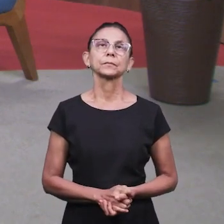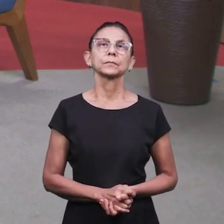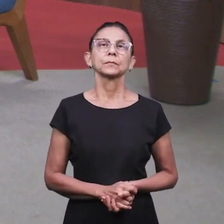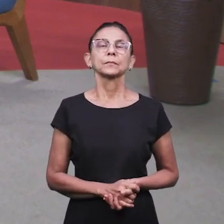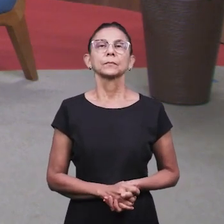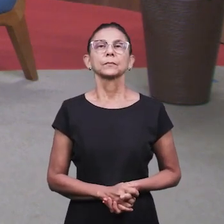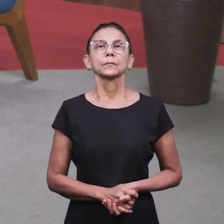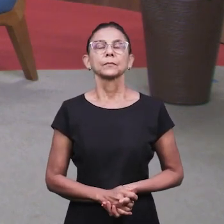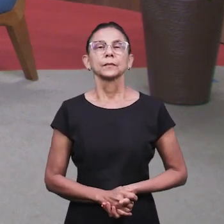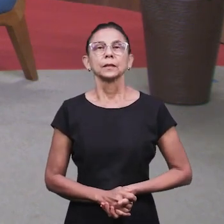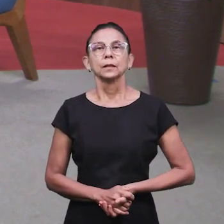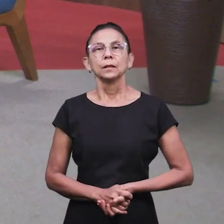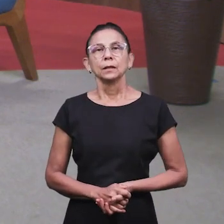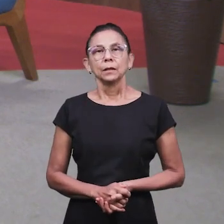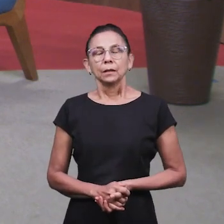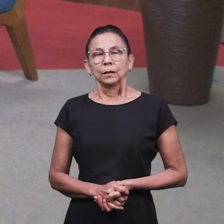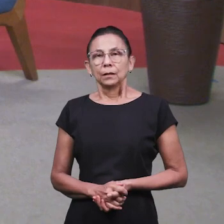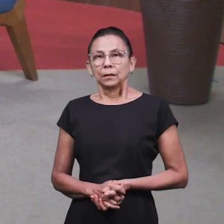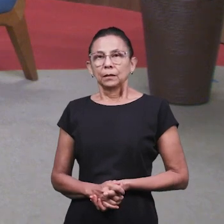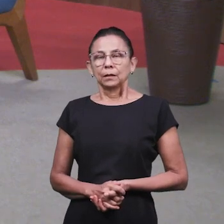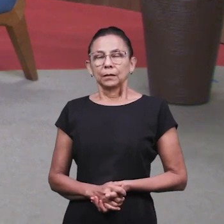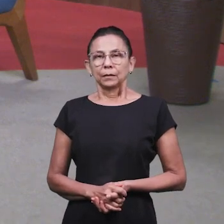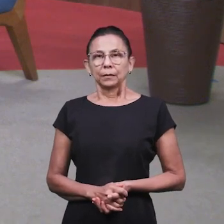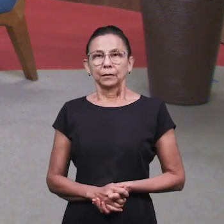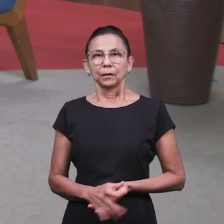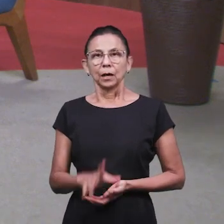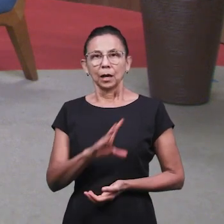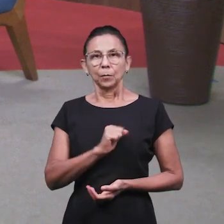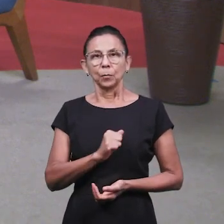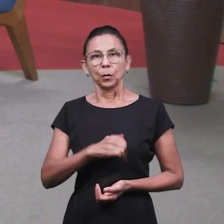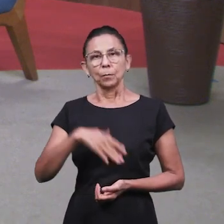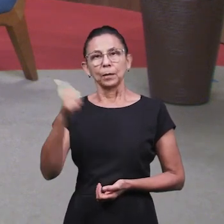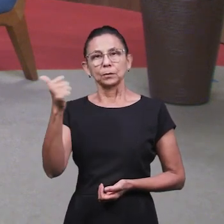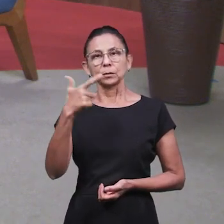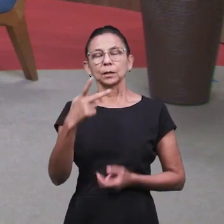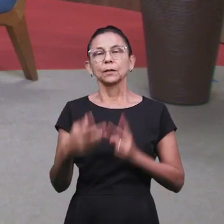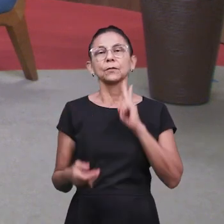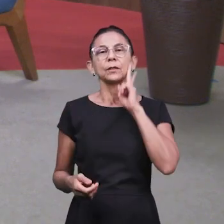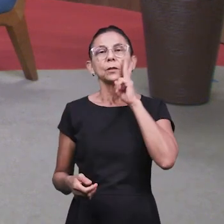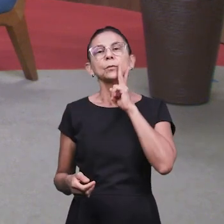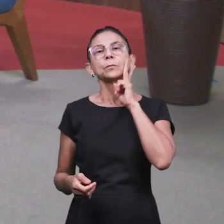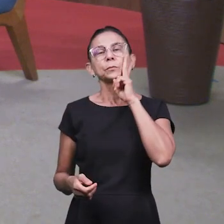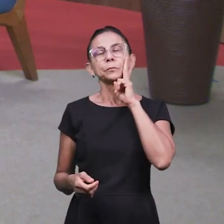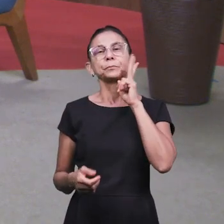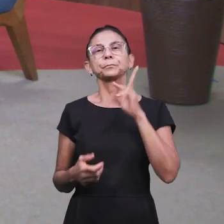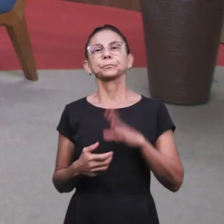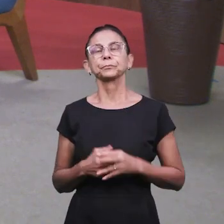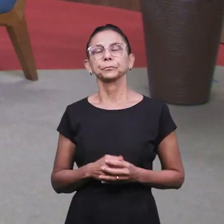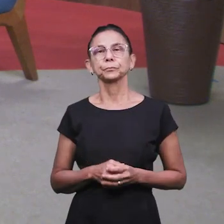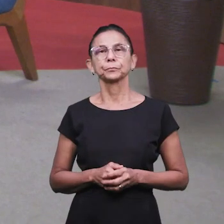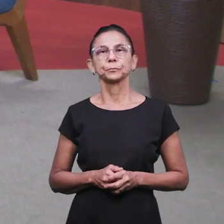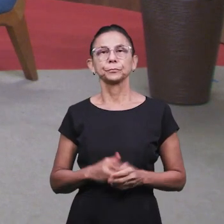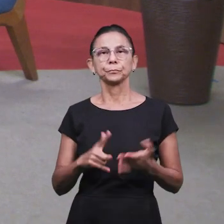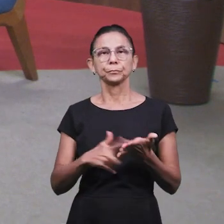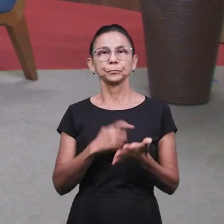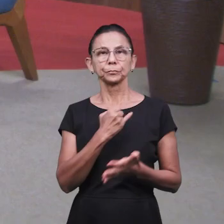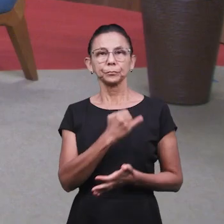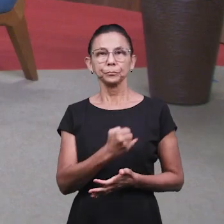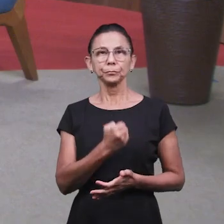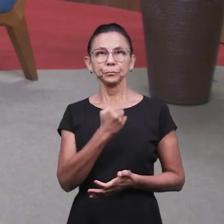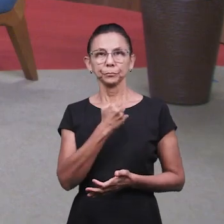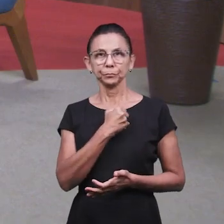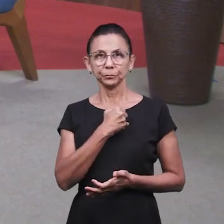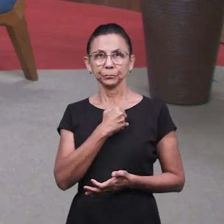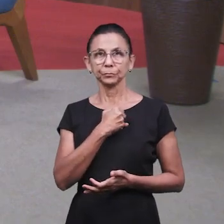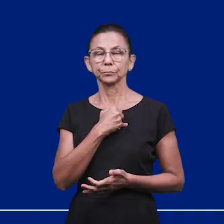Bom, falamos que o seu amor é melhor do que o vinho. João 3,16, no Evangelho de João,